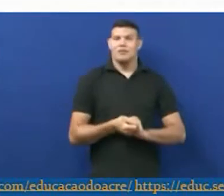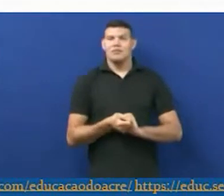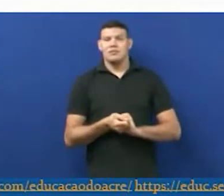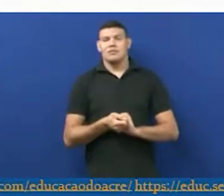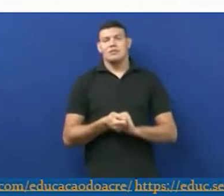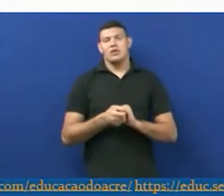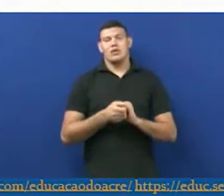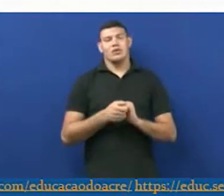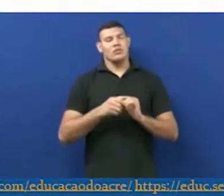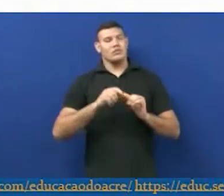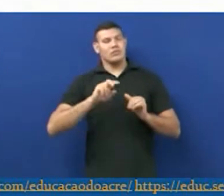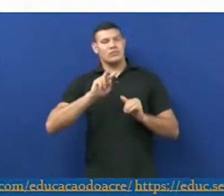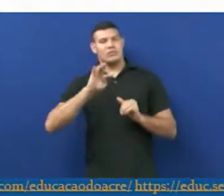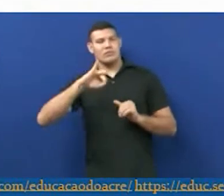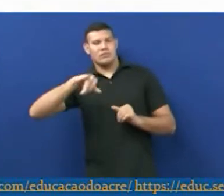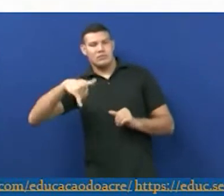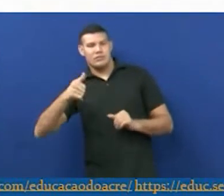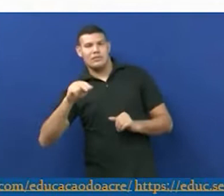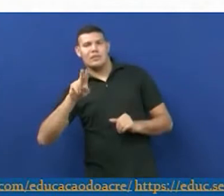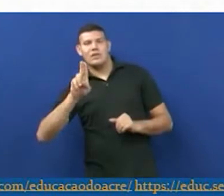Júpiter, Saturno,